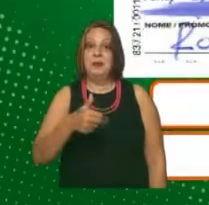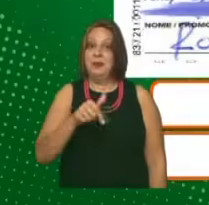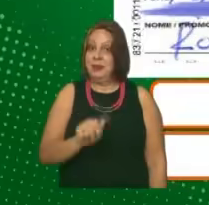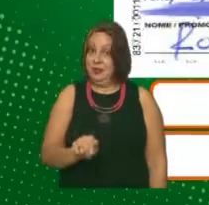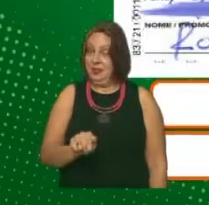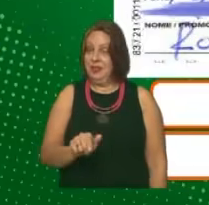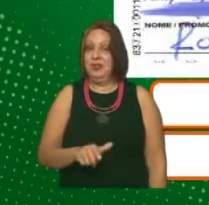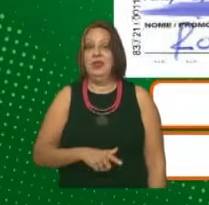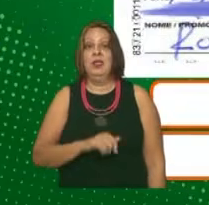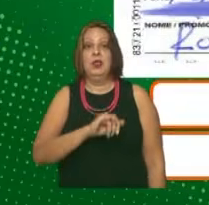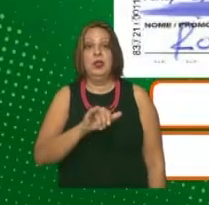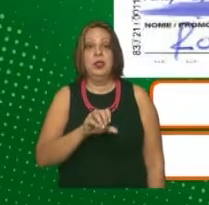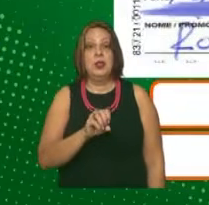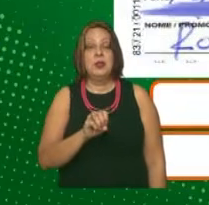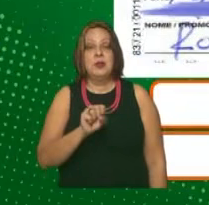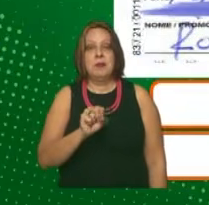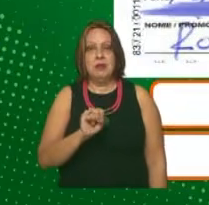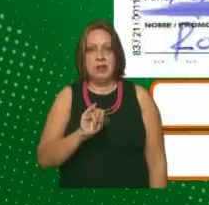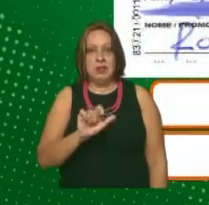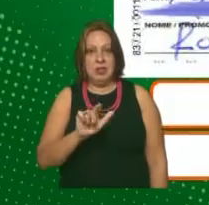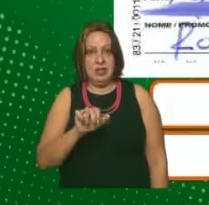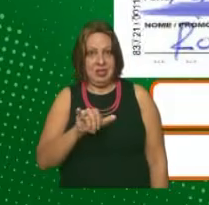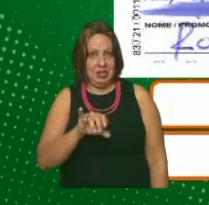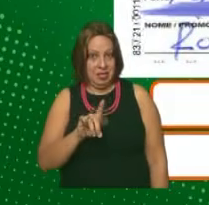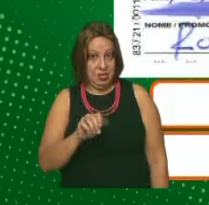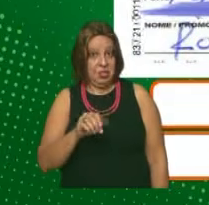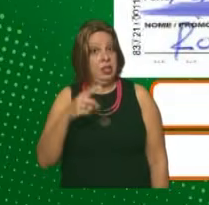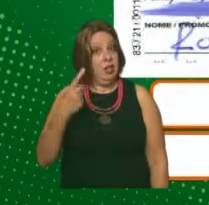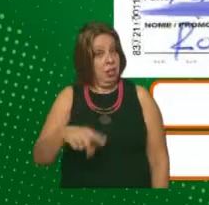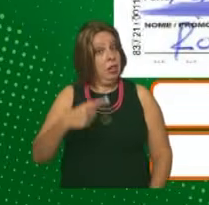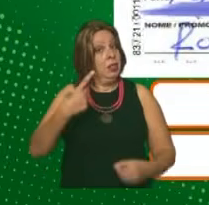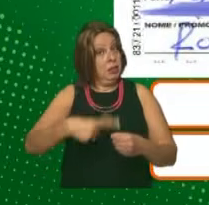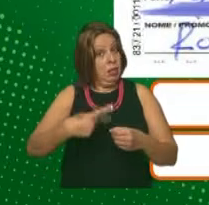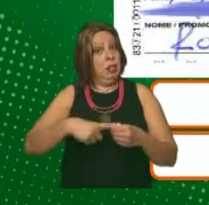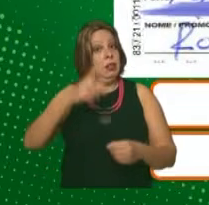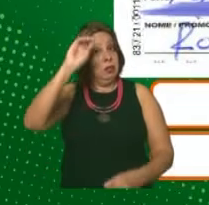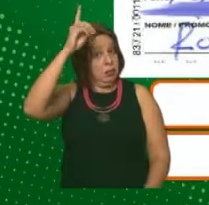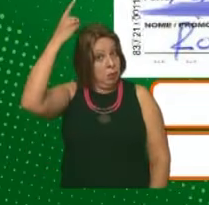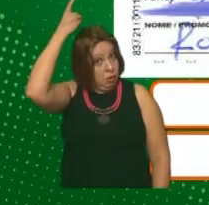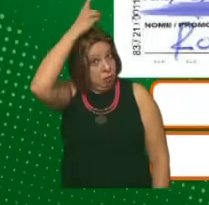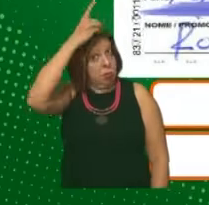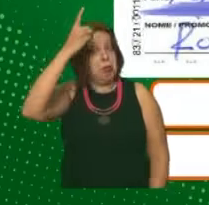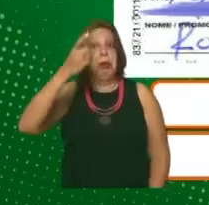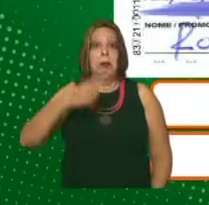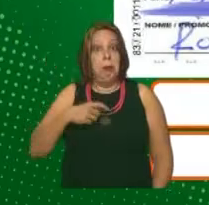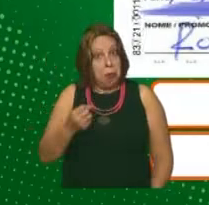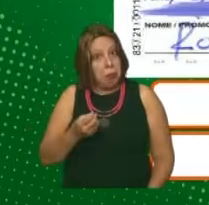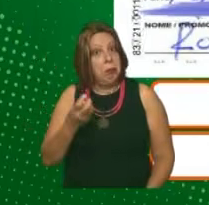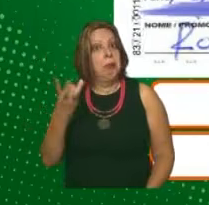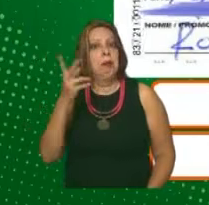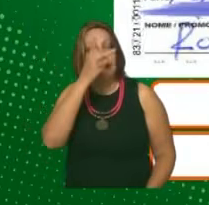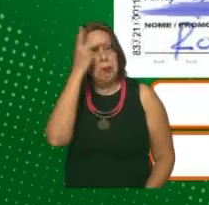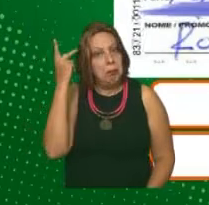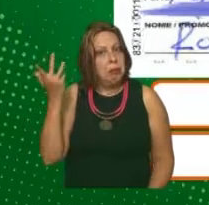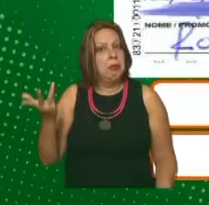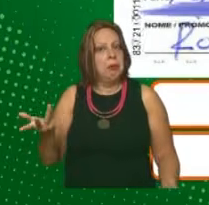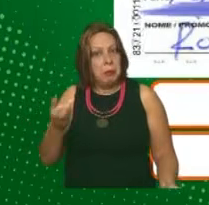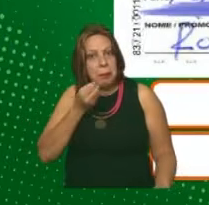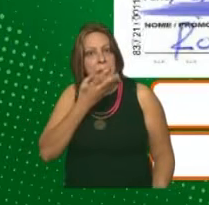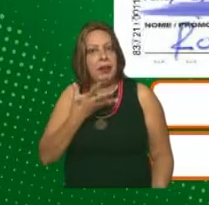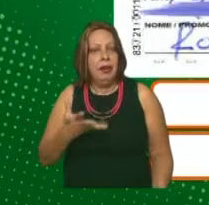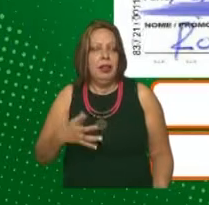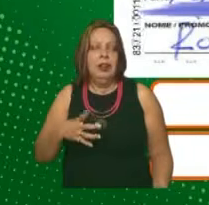101317. Josileide Santos Andrade é de Dores. Ó, Dores também hoje, hein? Rodrigo foi o